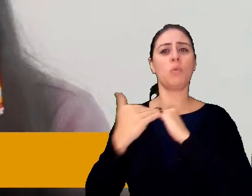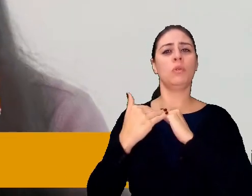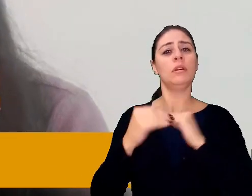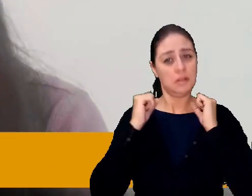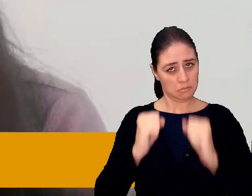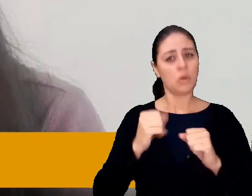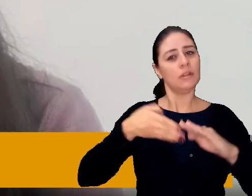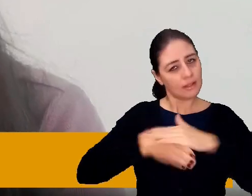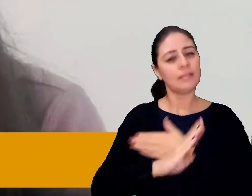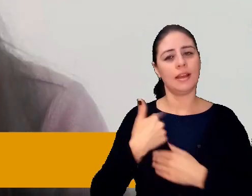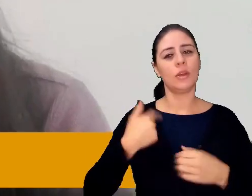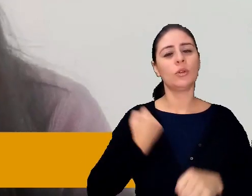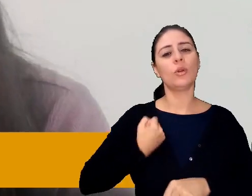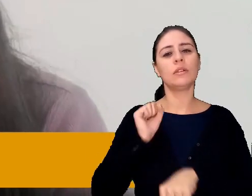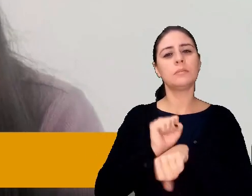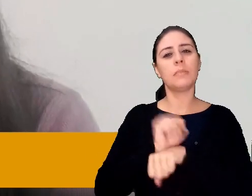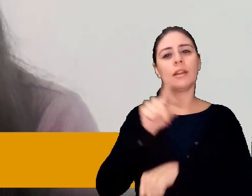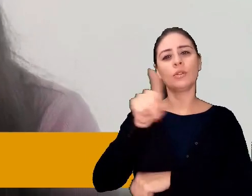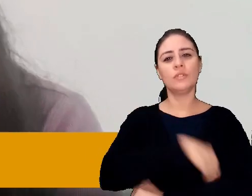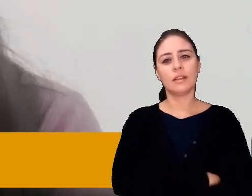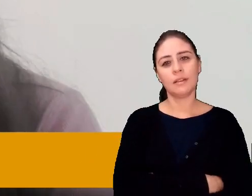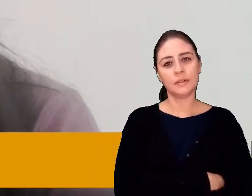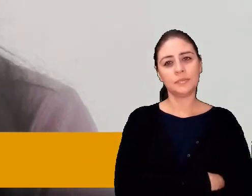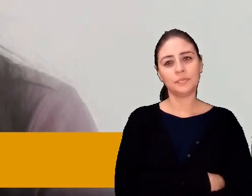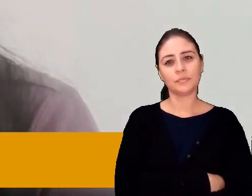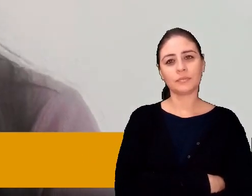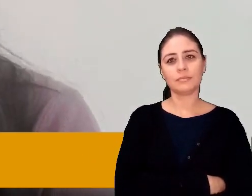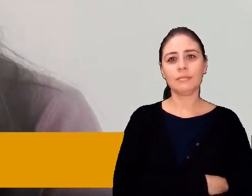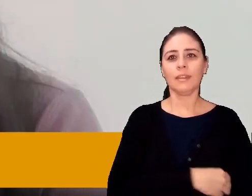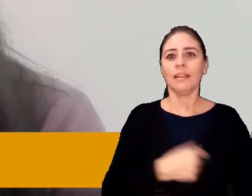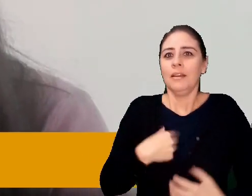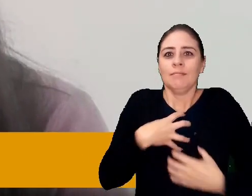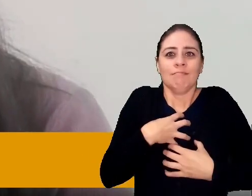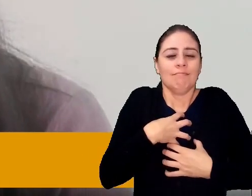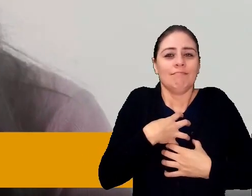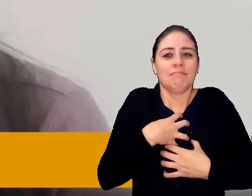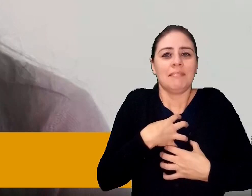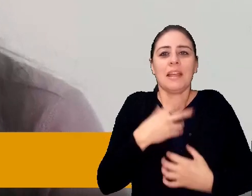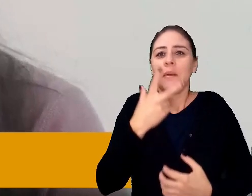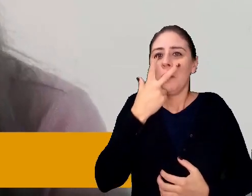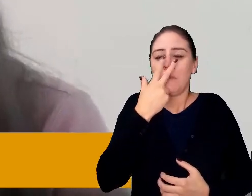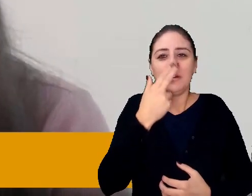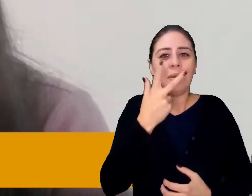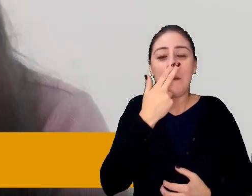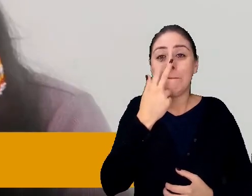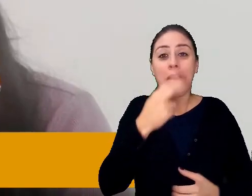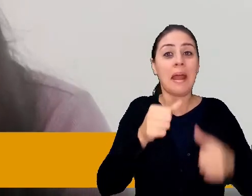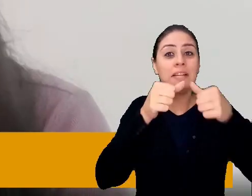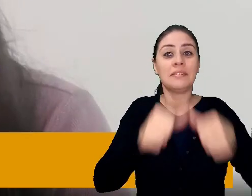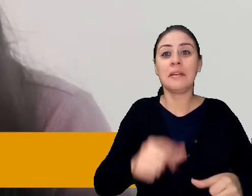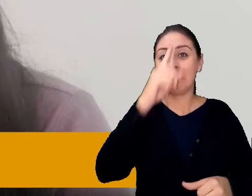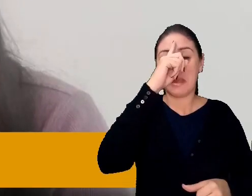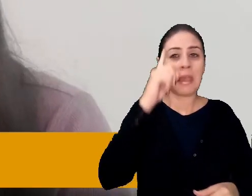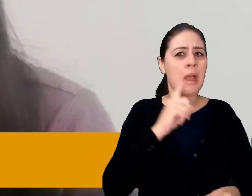Foi uma coisa bem, assim, eu não sei explicar o que aconteceu. E daí, quando eu entrei lá dentro, parece que eu passei meia hora lá, mas eu passei